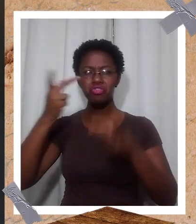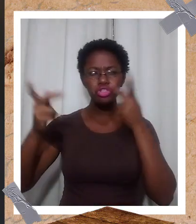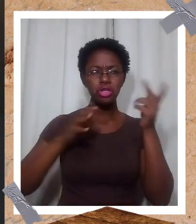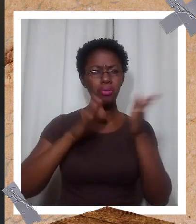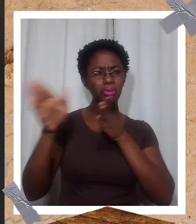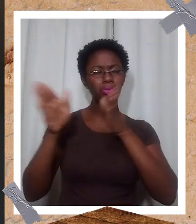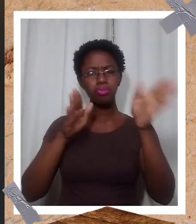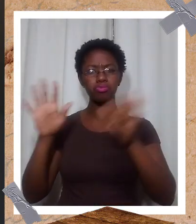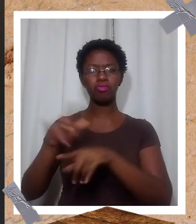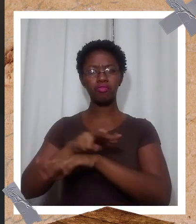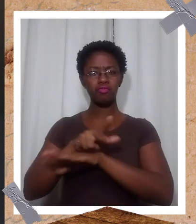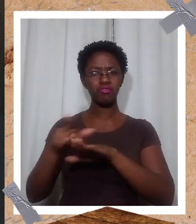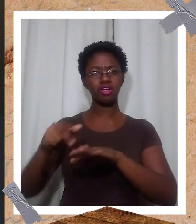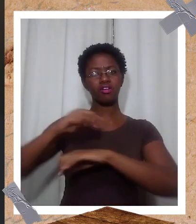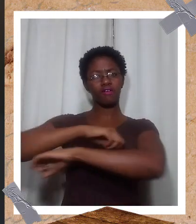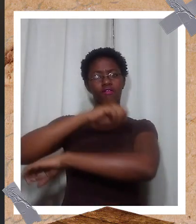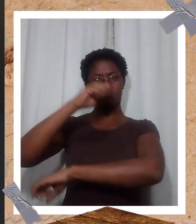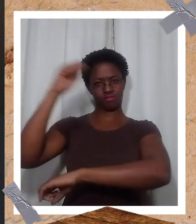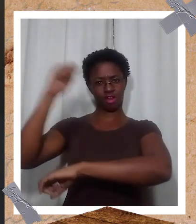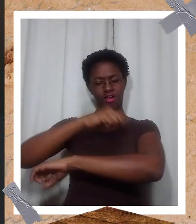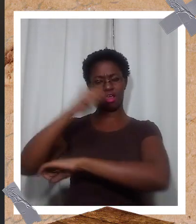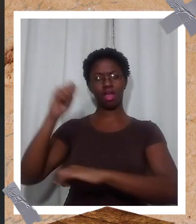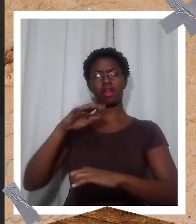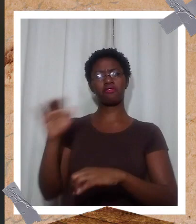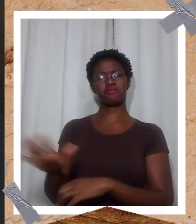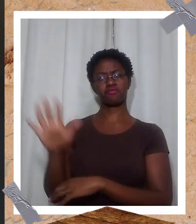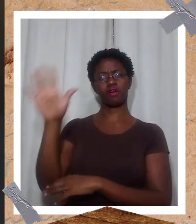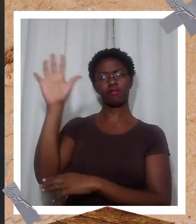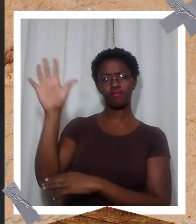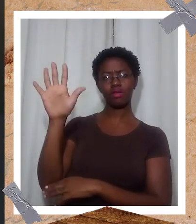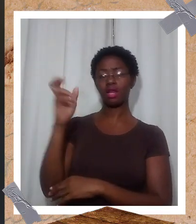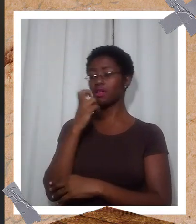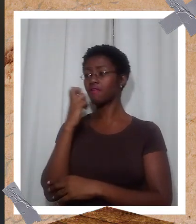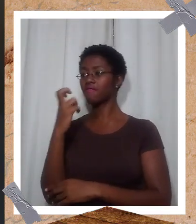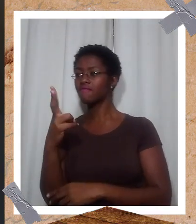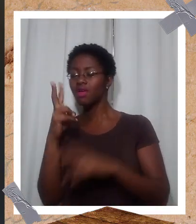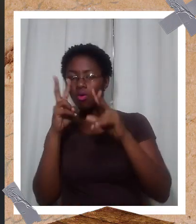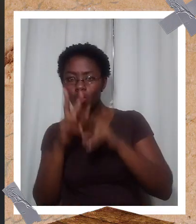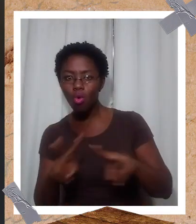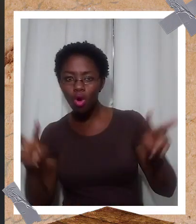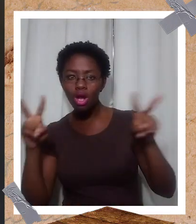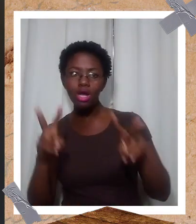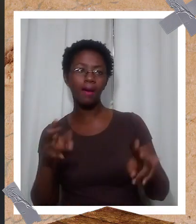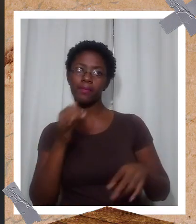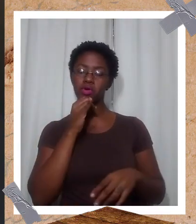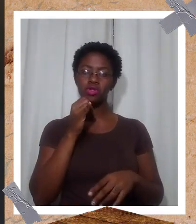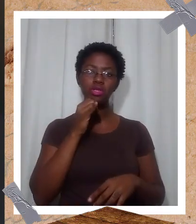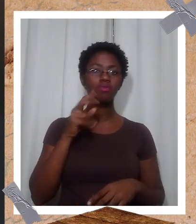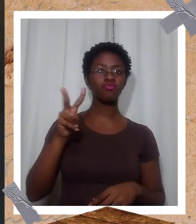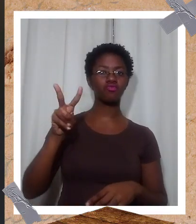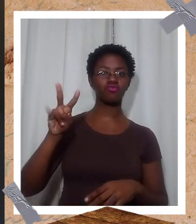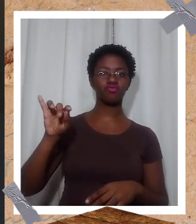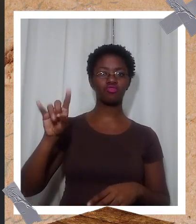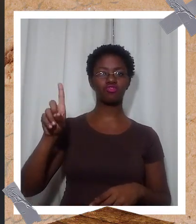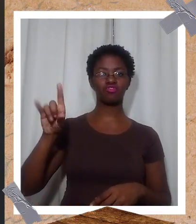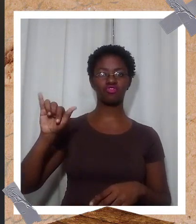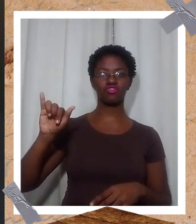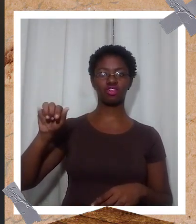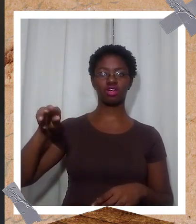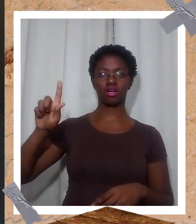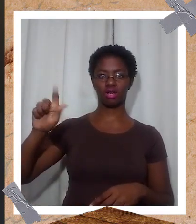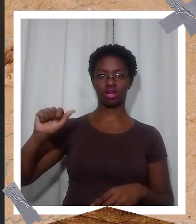e adentramos várias janelas e podemos ver o que as pessoas viam da Rocinha, do Vidigal, da